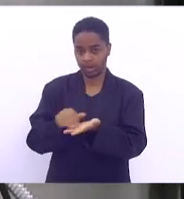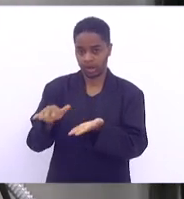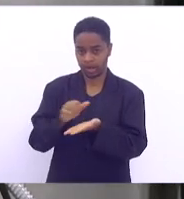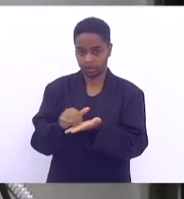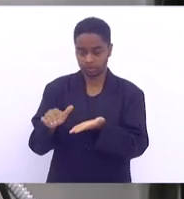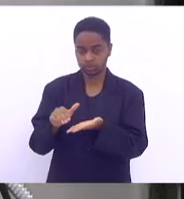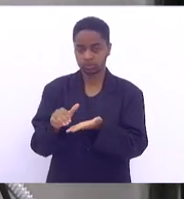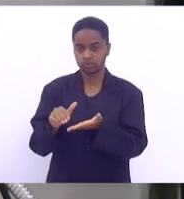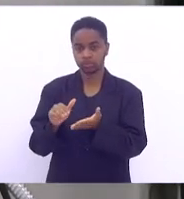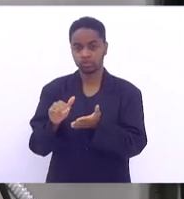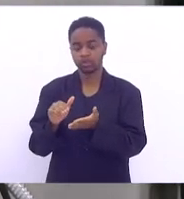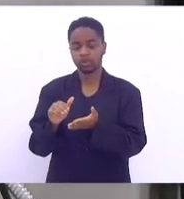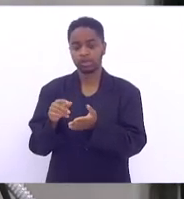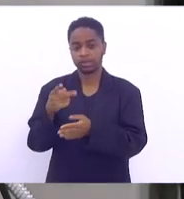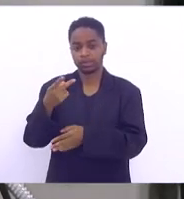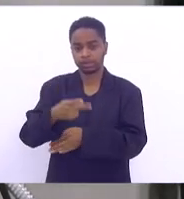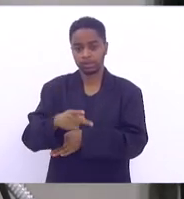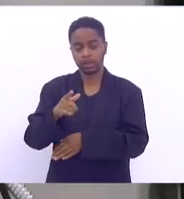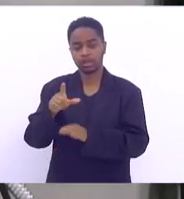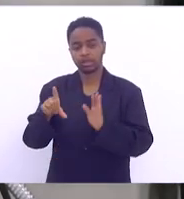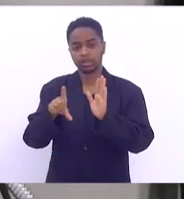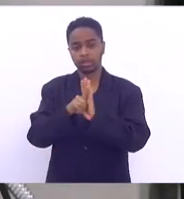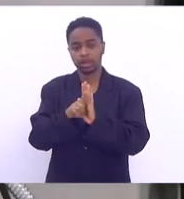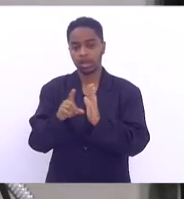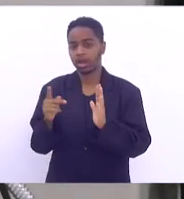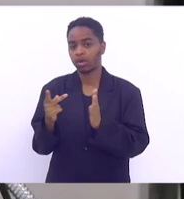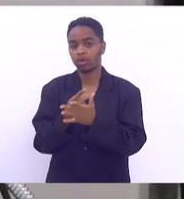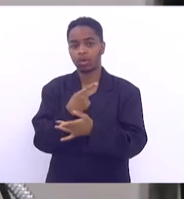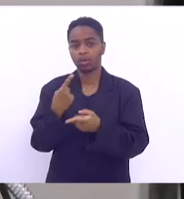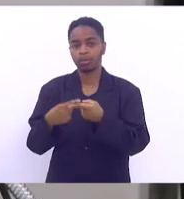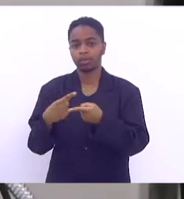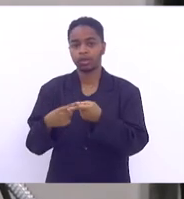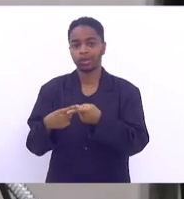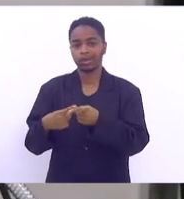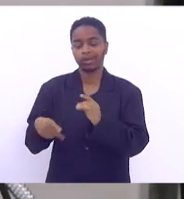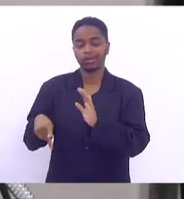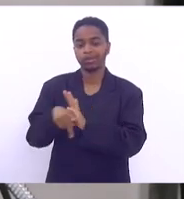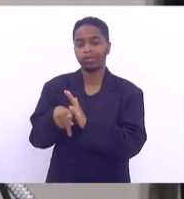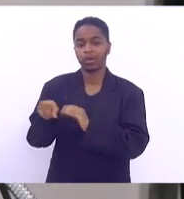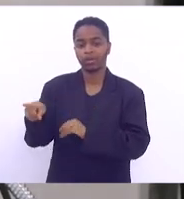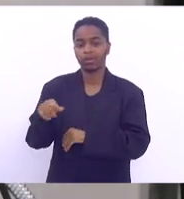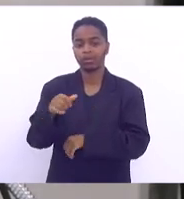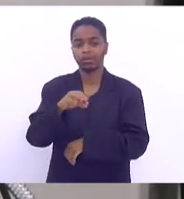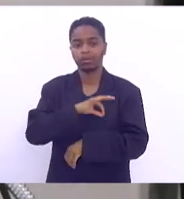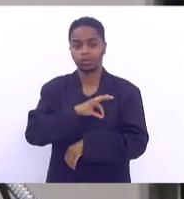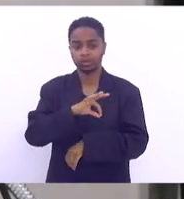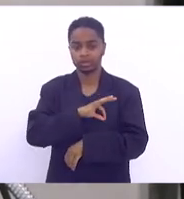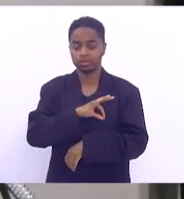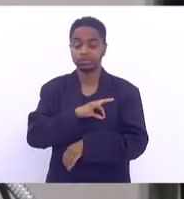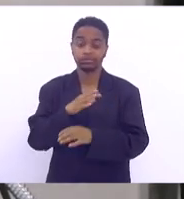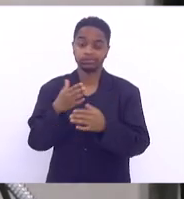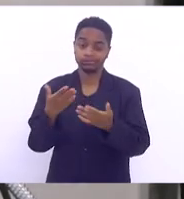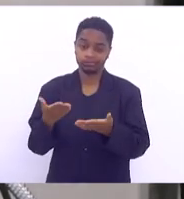aplicação dessa lei correrão por conta de dotação orçamentária própria, suplementada, se necessário, ou seja, dotação